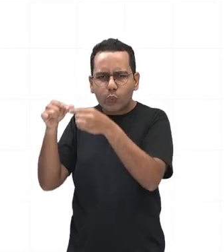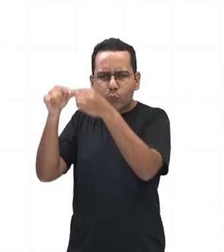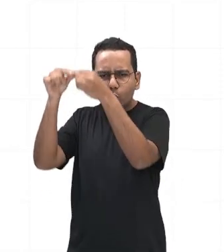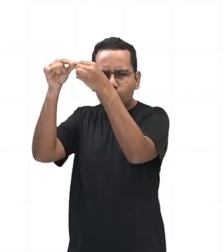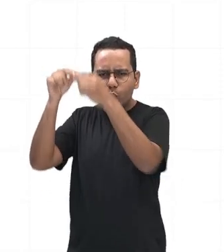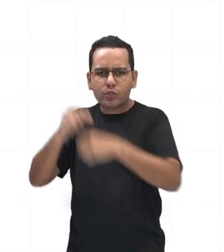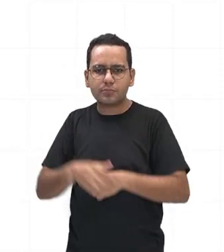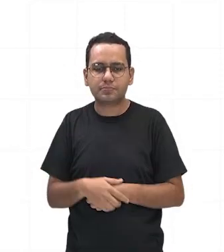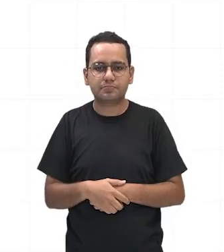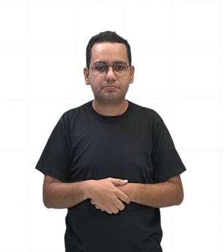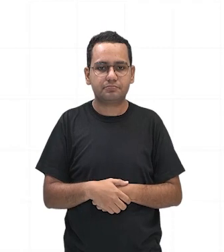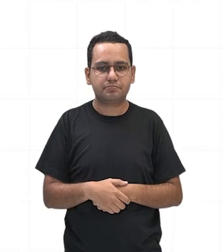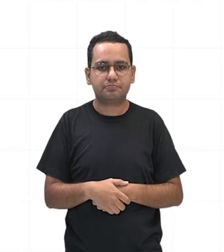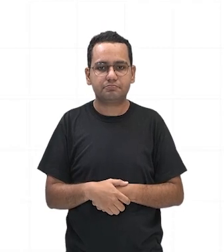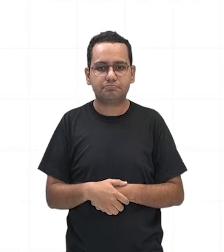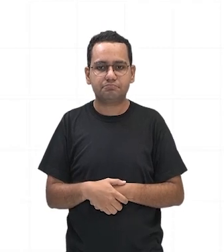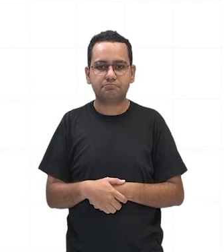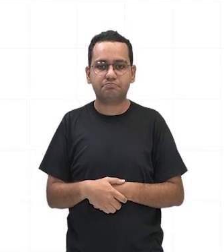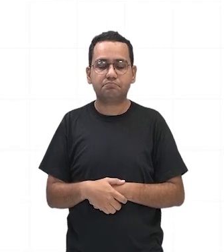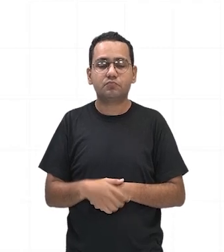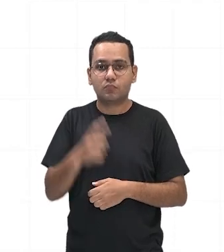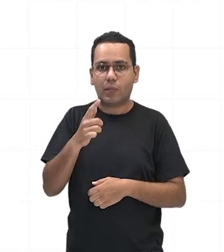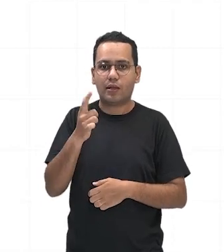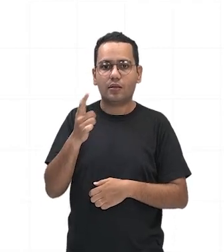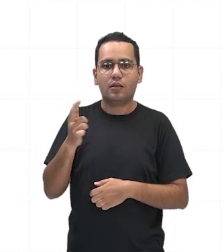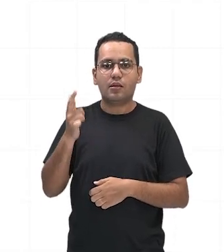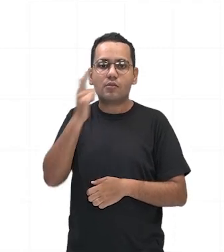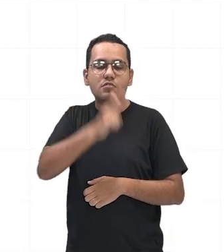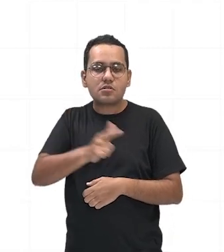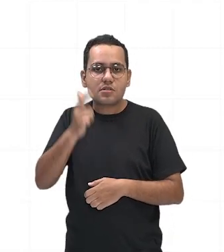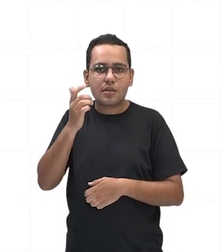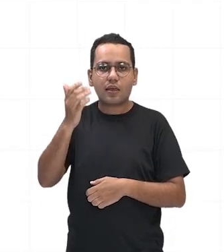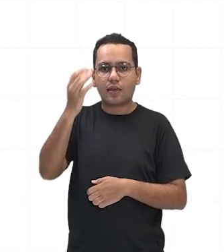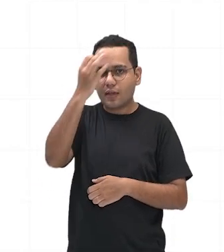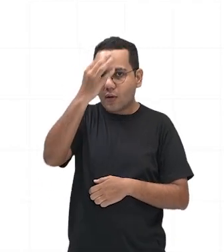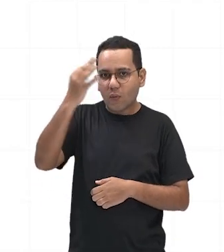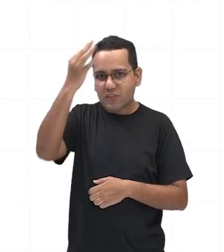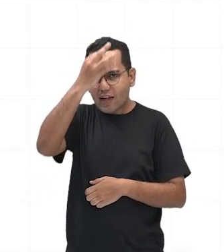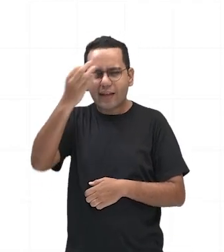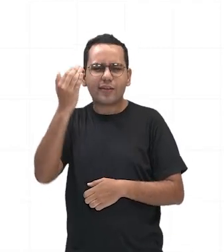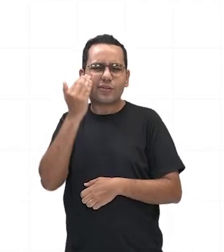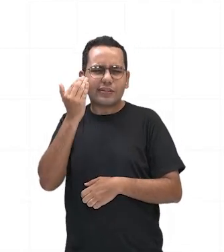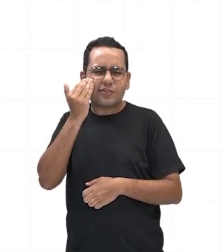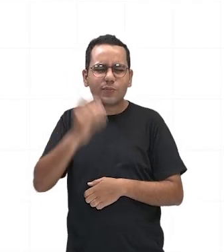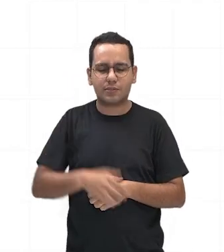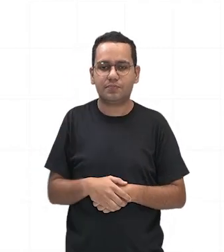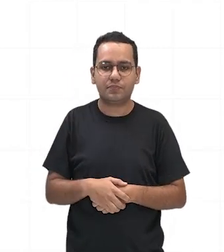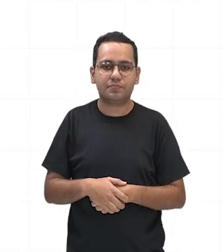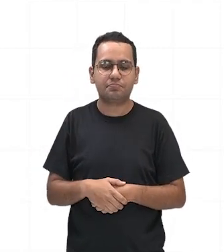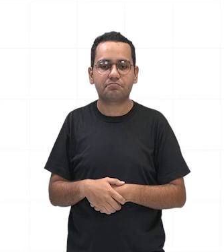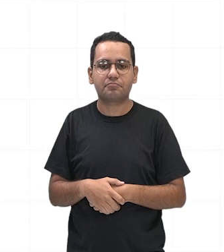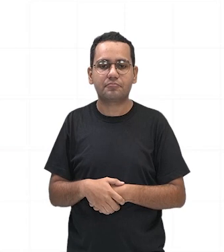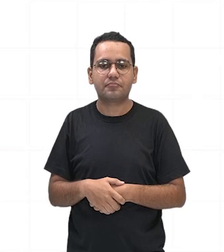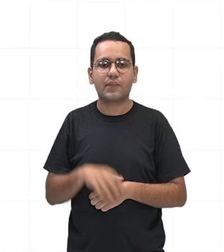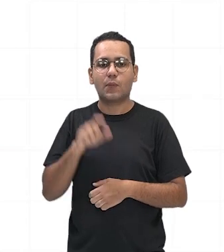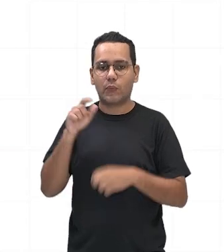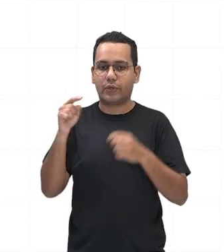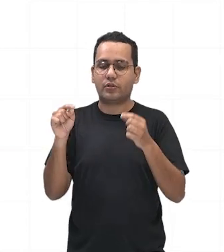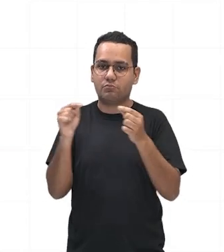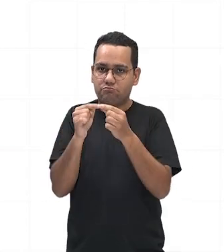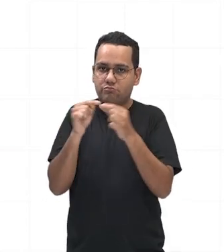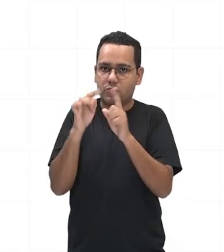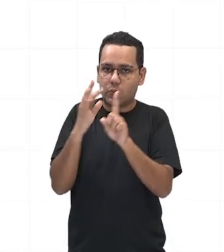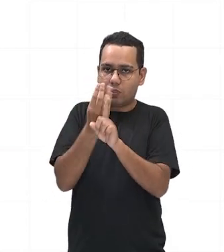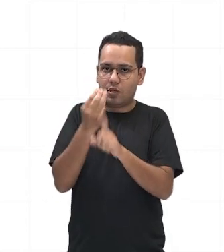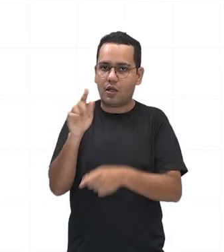alcançar então o que é o sagrado, tá? Então são catedrais lindas então ligadas ao estilo gótico. Vamos